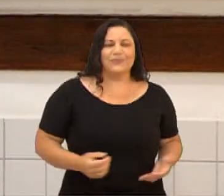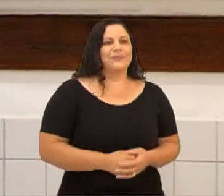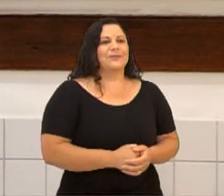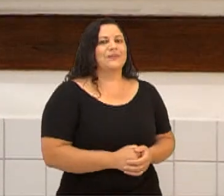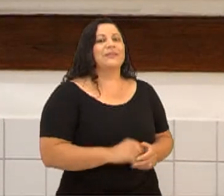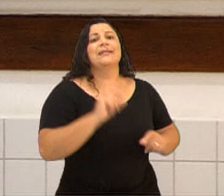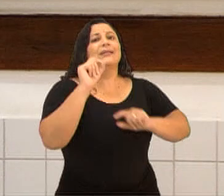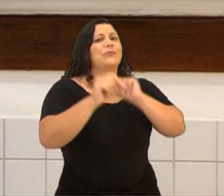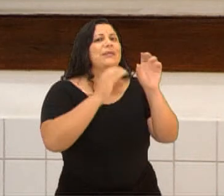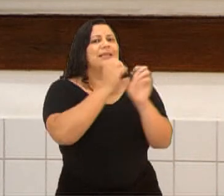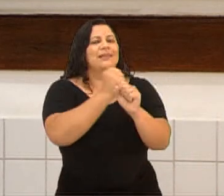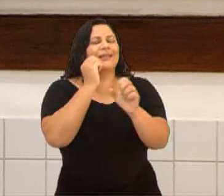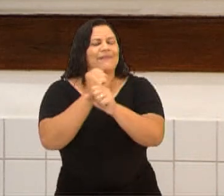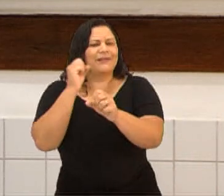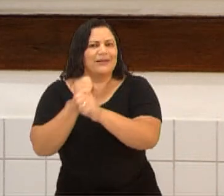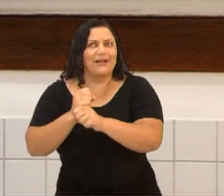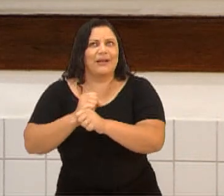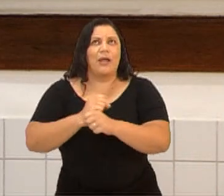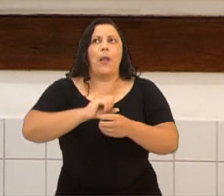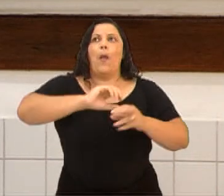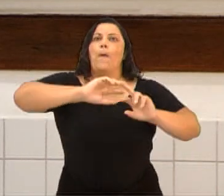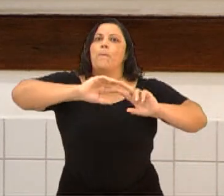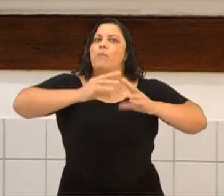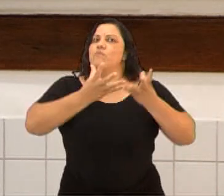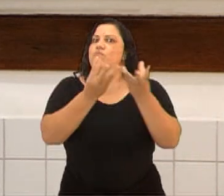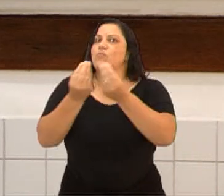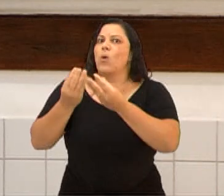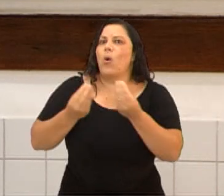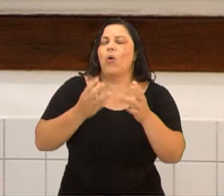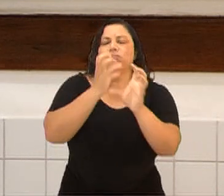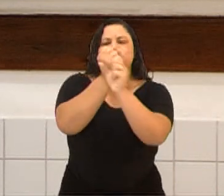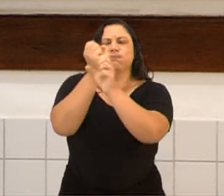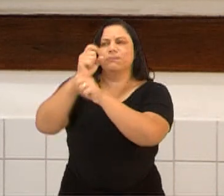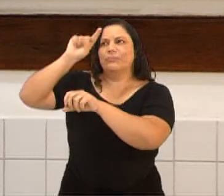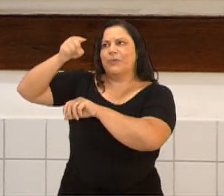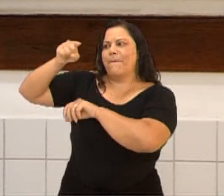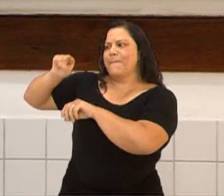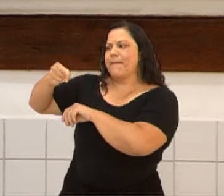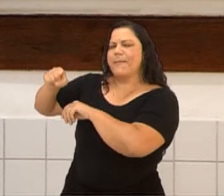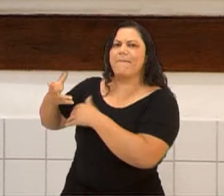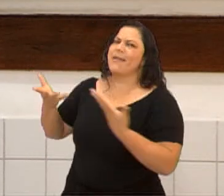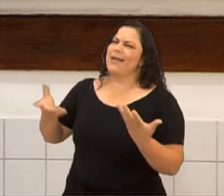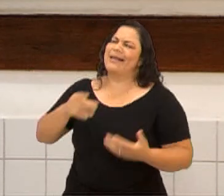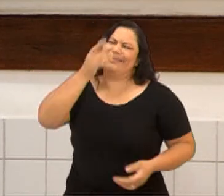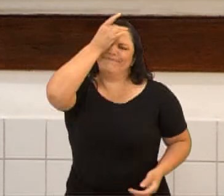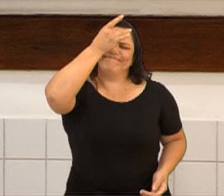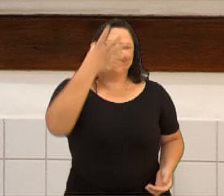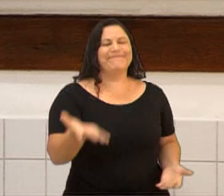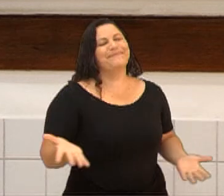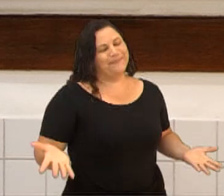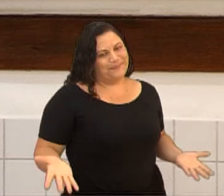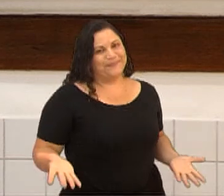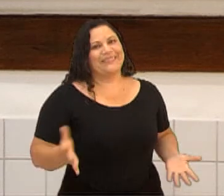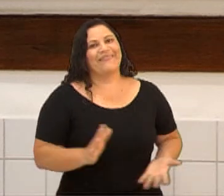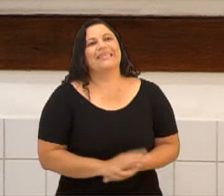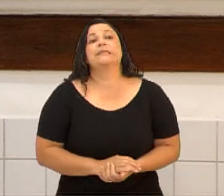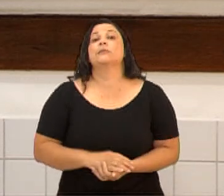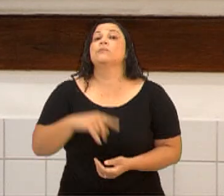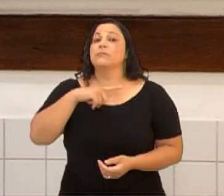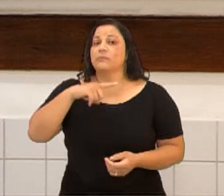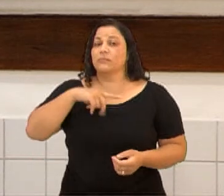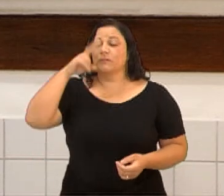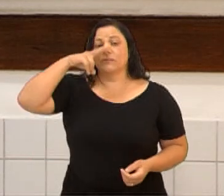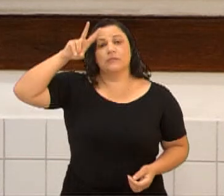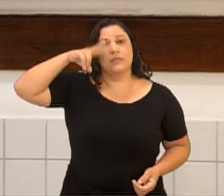quem estava calculando um monte de conta com vírgula, essa para mim foi chuchuzinho. Mas temos que